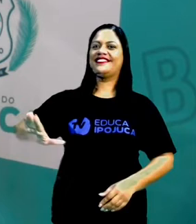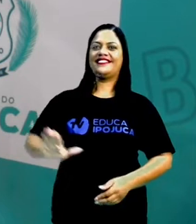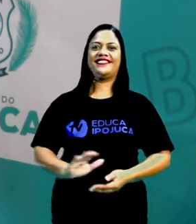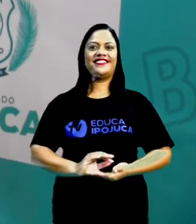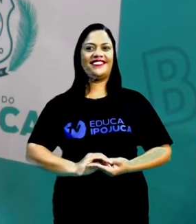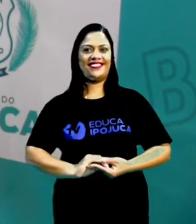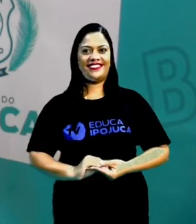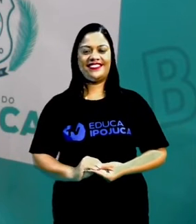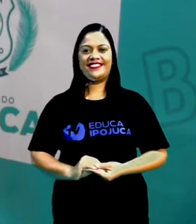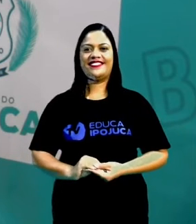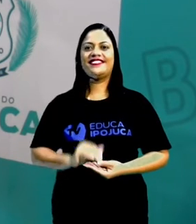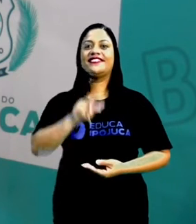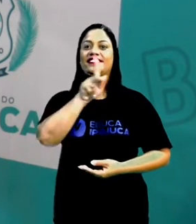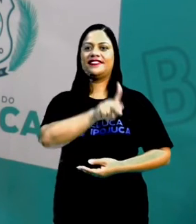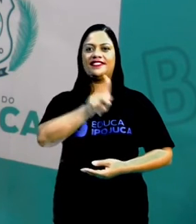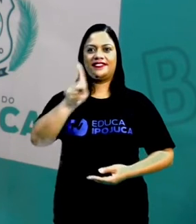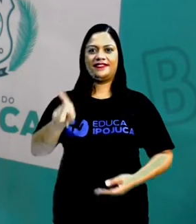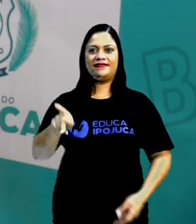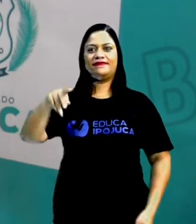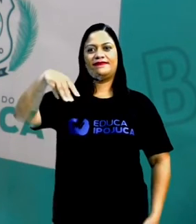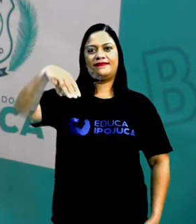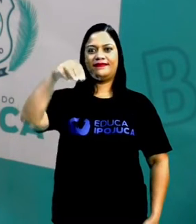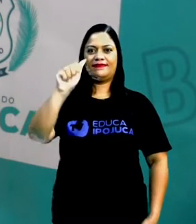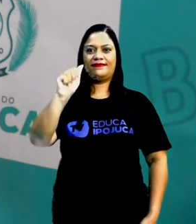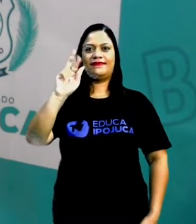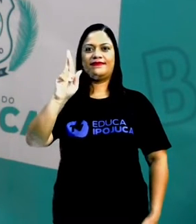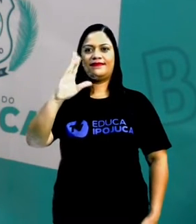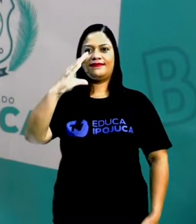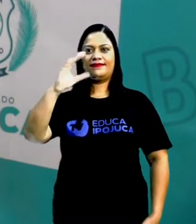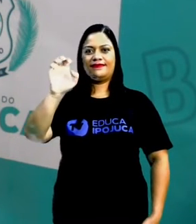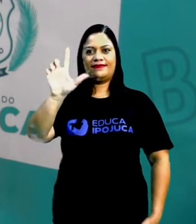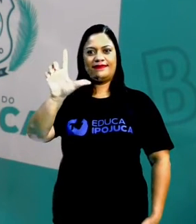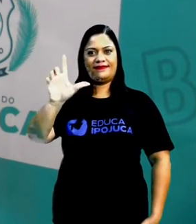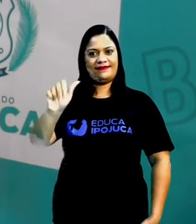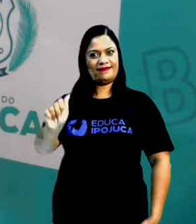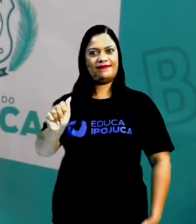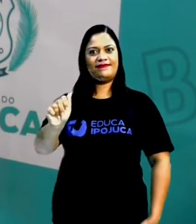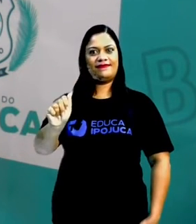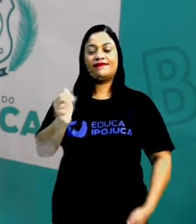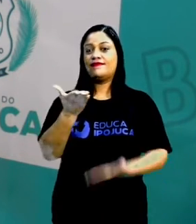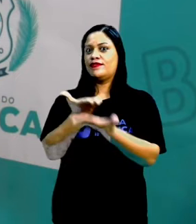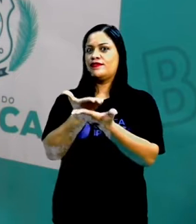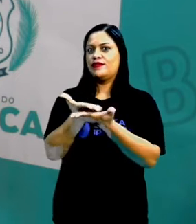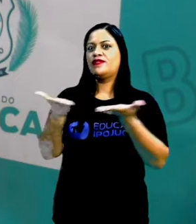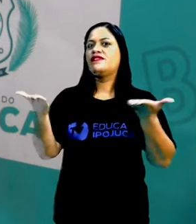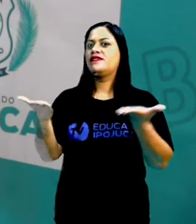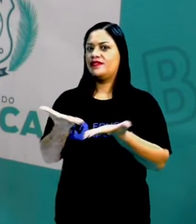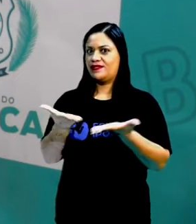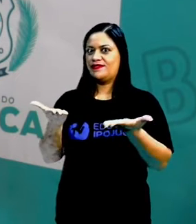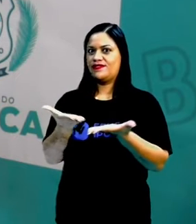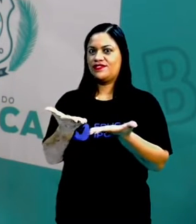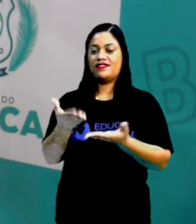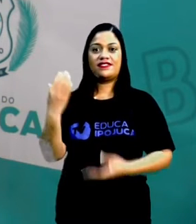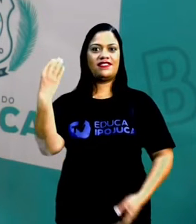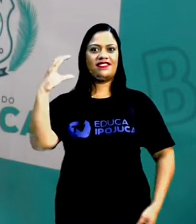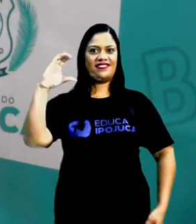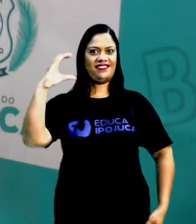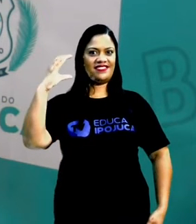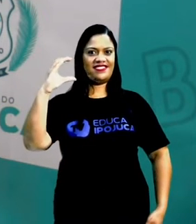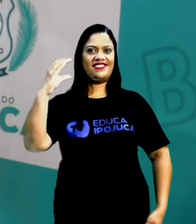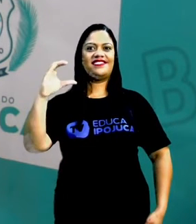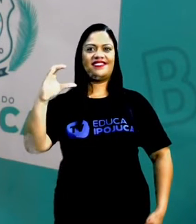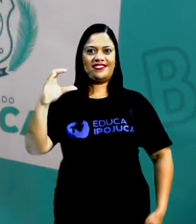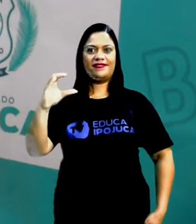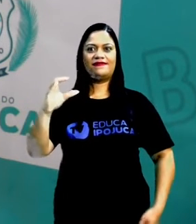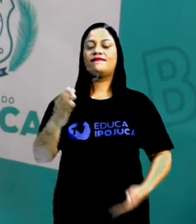Ipojuca. Eu sou a professora Marcela Cunha e a nossa aula de hoje é de